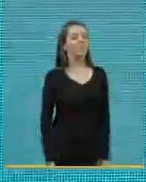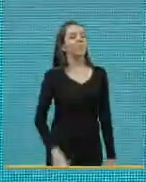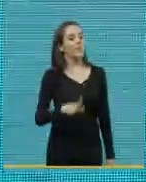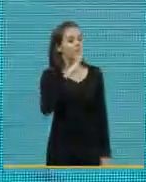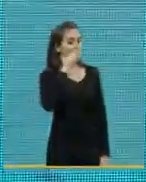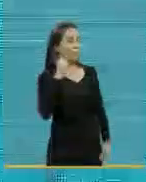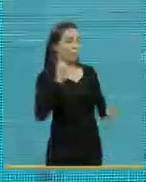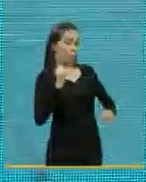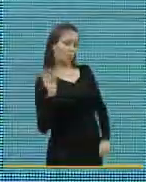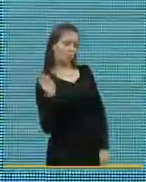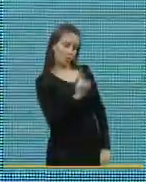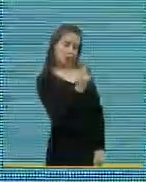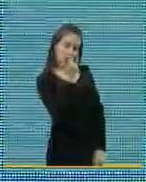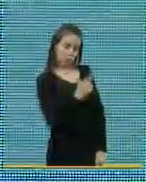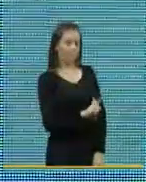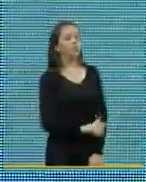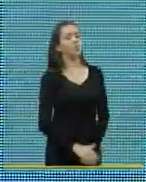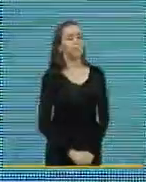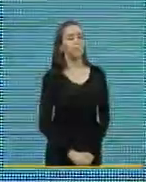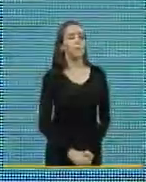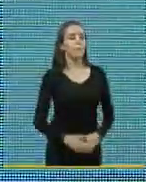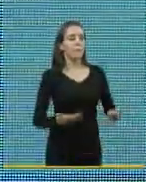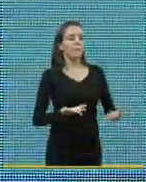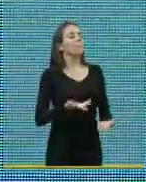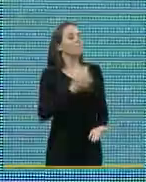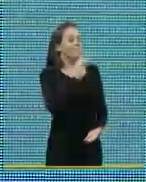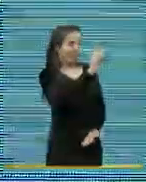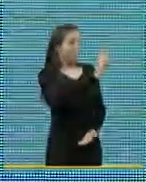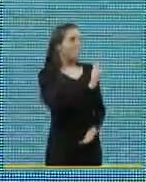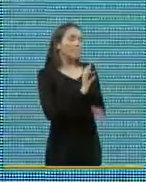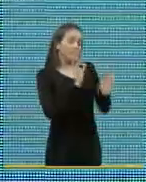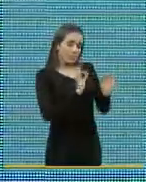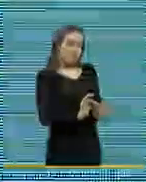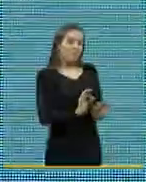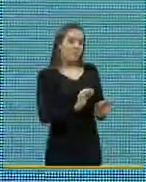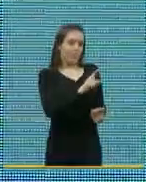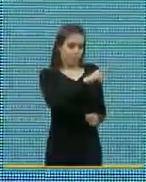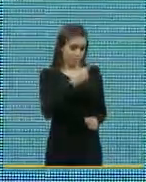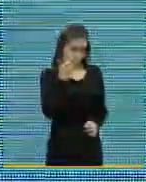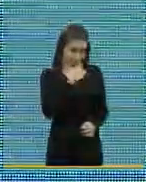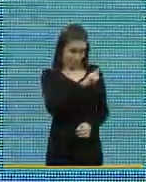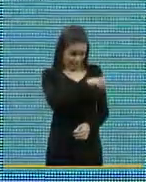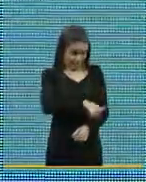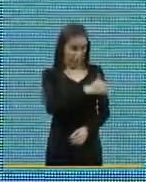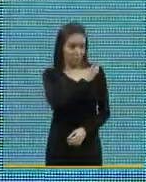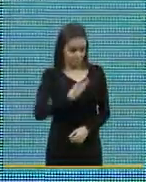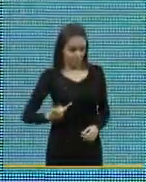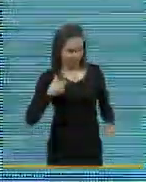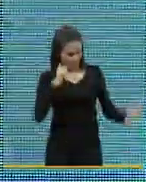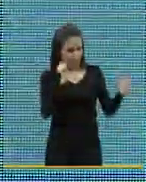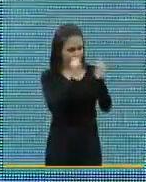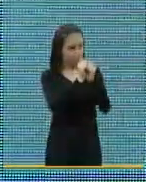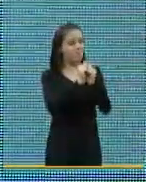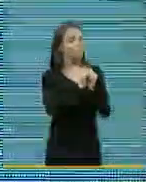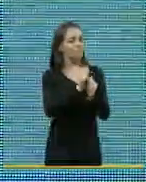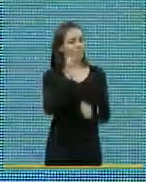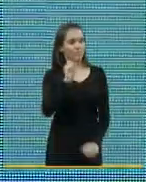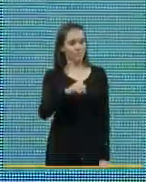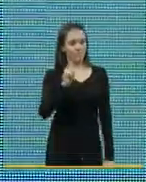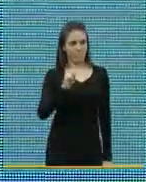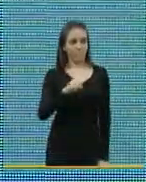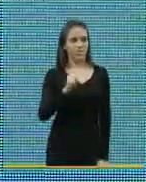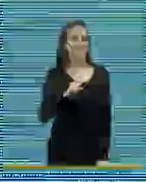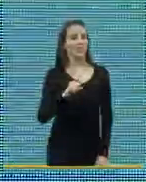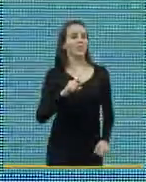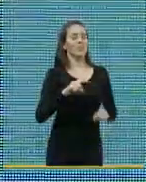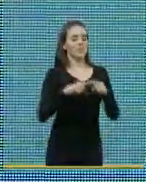minuto para tréplica bom já disso se você tiver a oportunidade se vê essa grande nação conte comigo nessa parada apenas acho que o capital